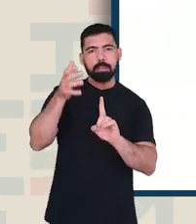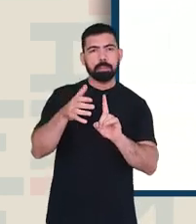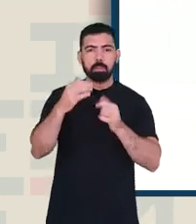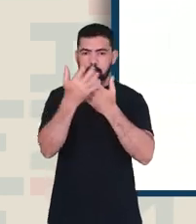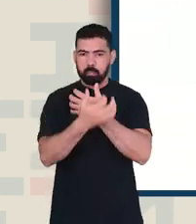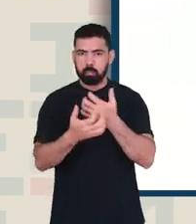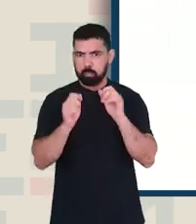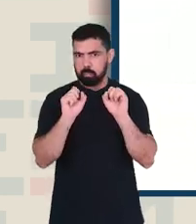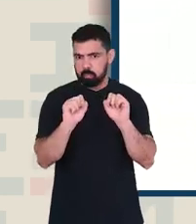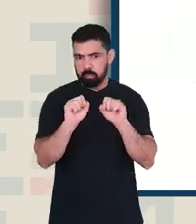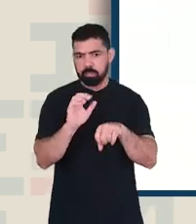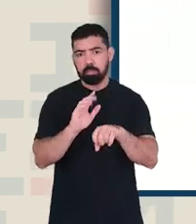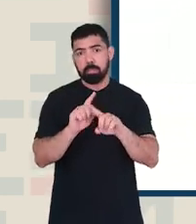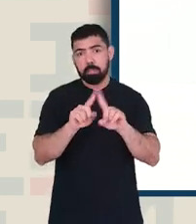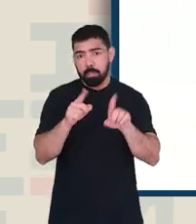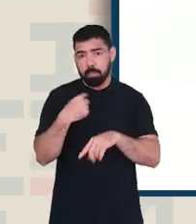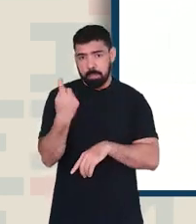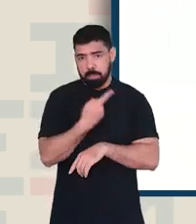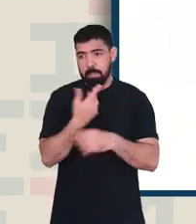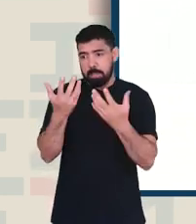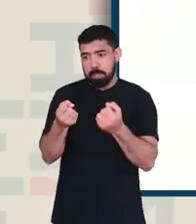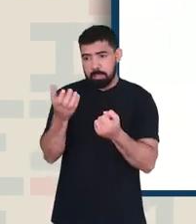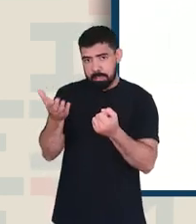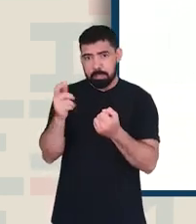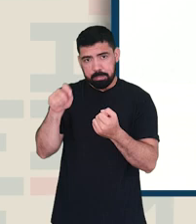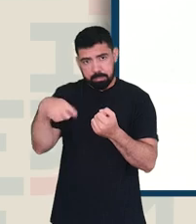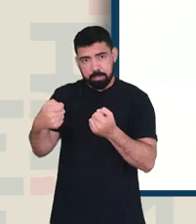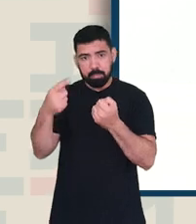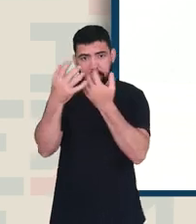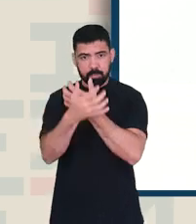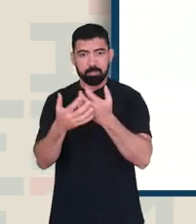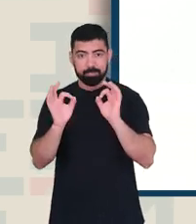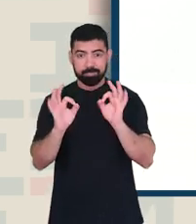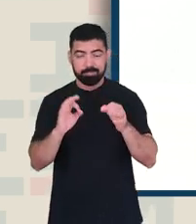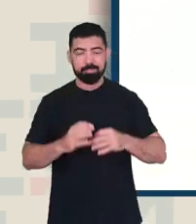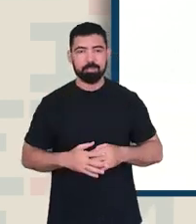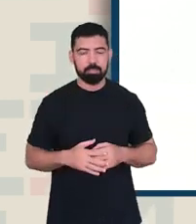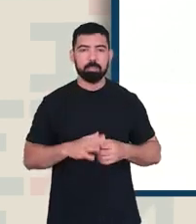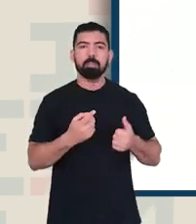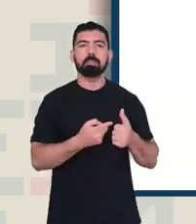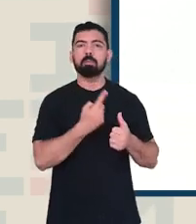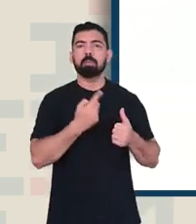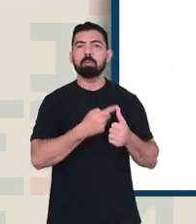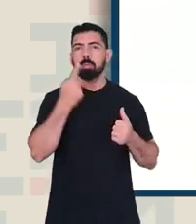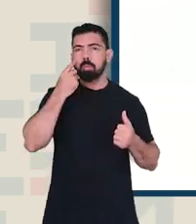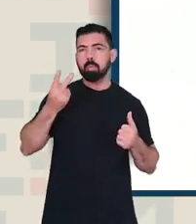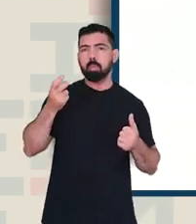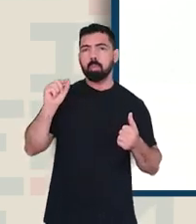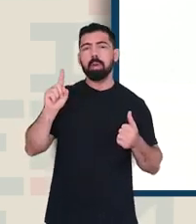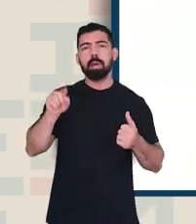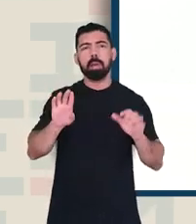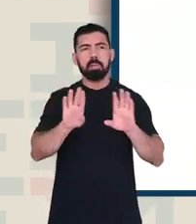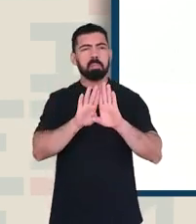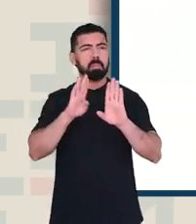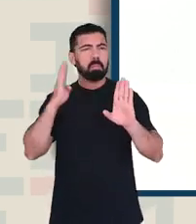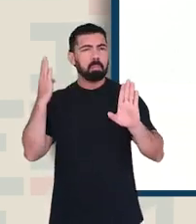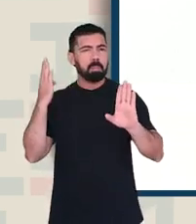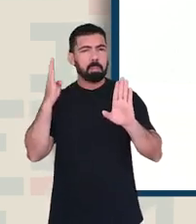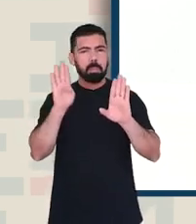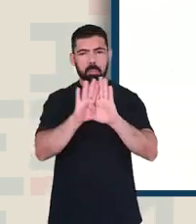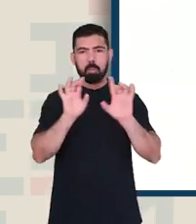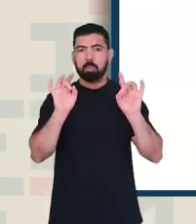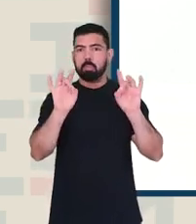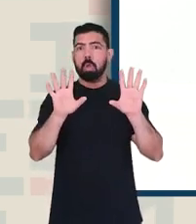né? Desde que aceitamos que isso seja música. E vemos que, no primeiro momento, era o som da porta, nada